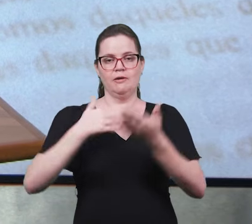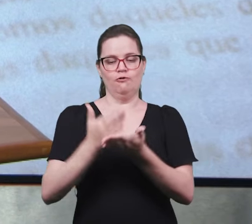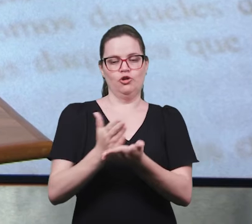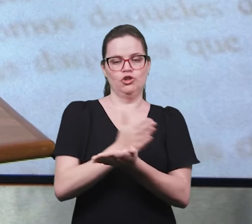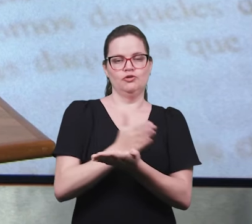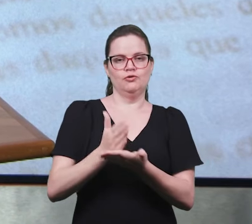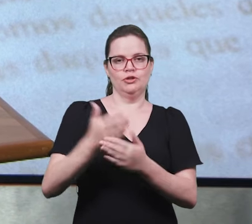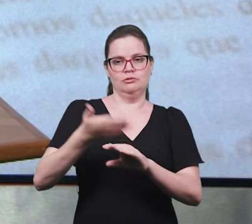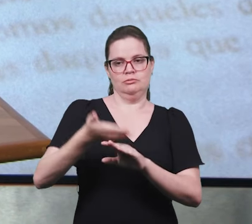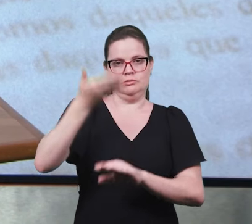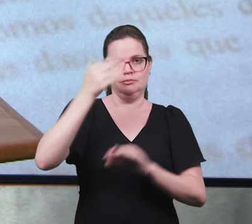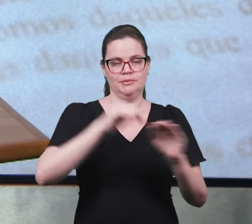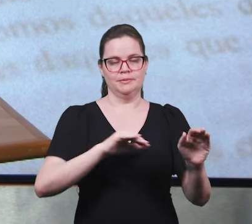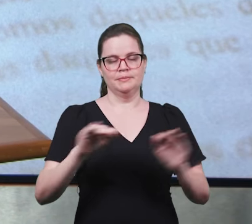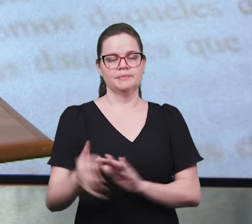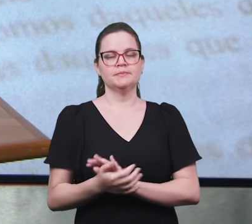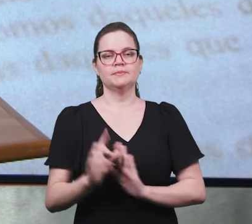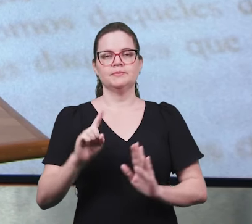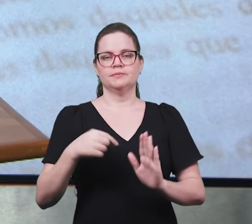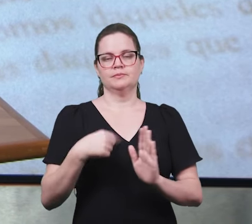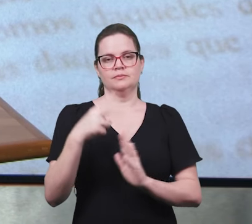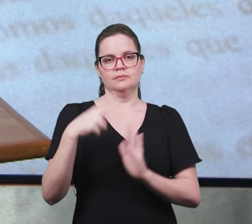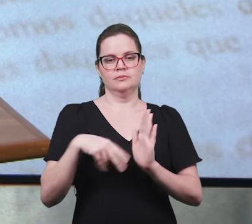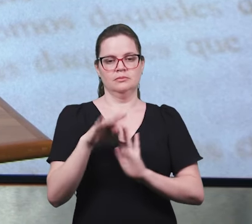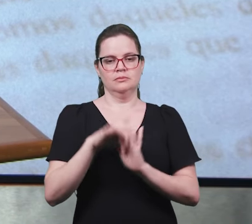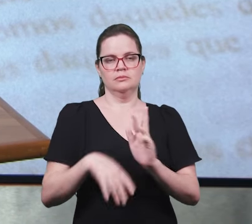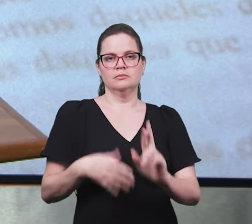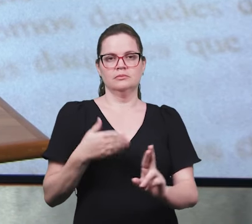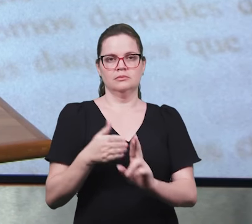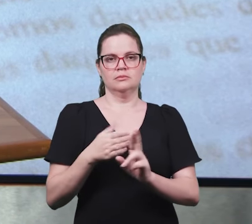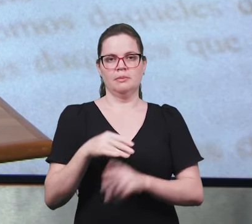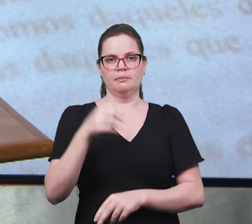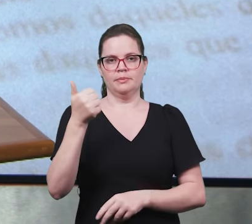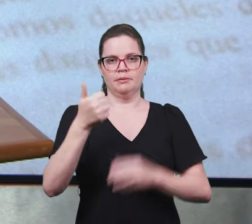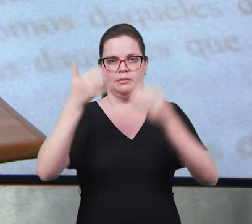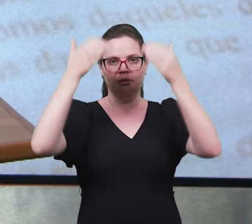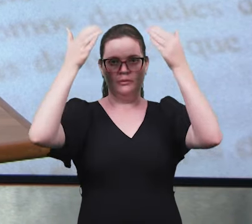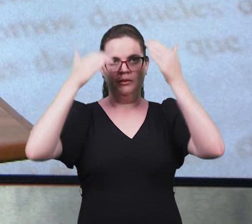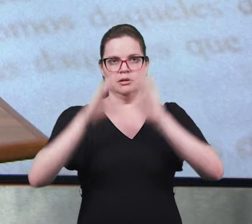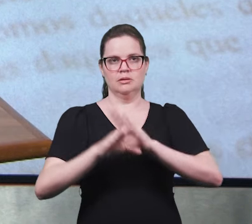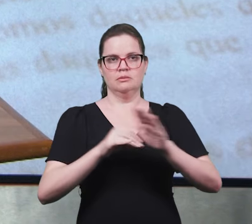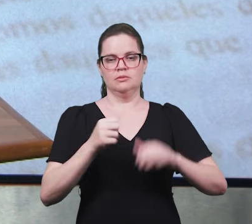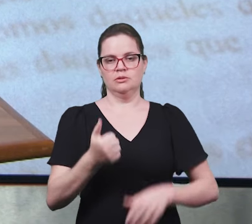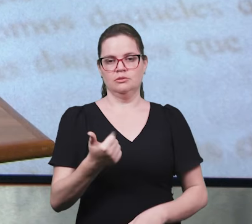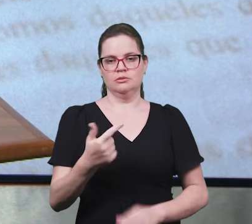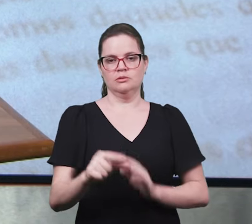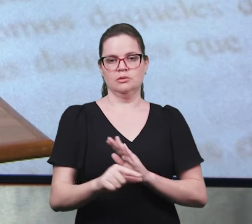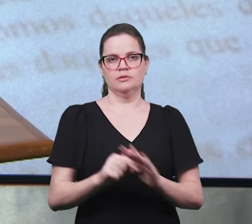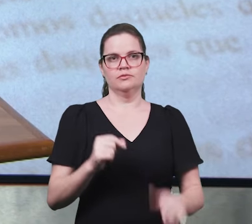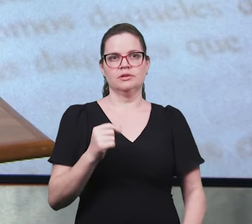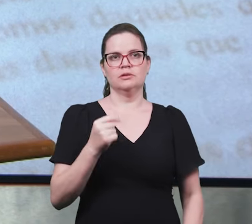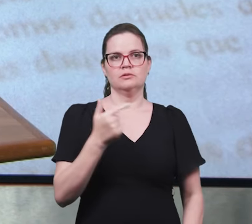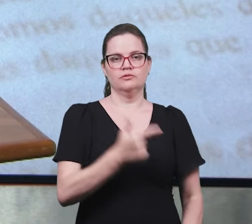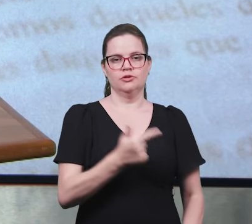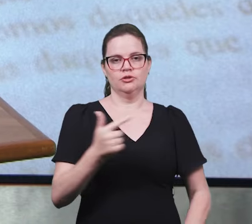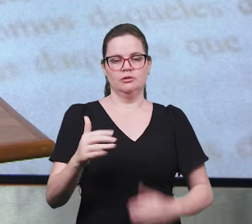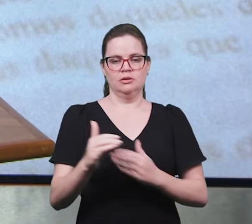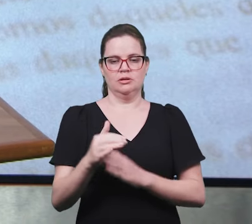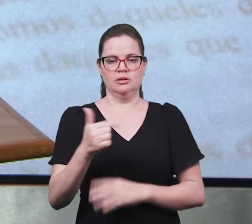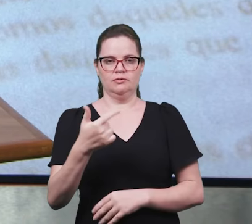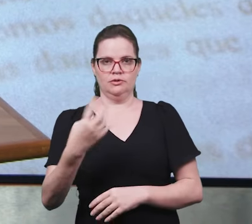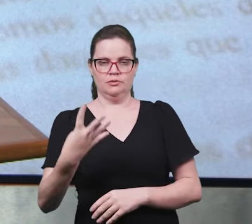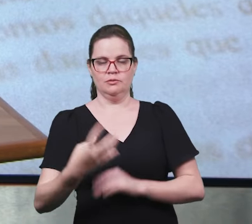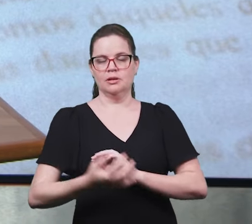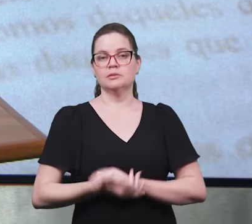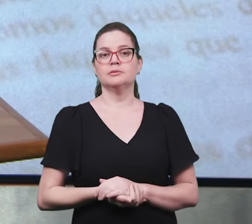meditação se encontra em 1 Reis, capítulo 12, versos 22 ao 24, que diz